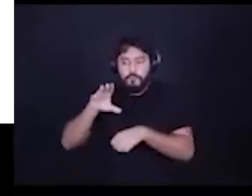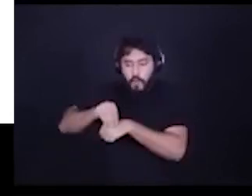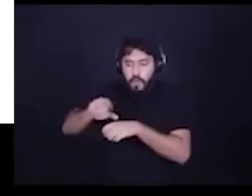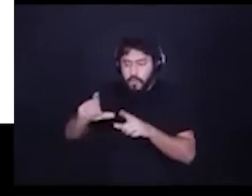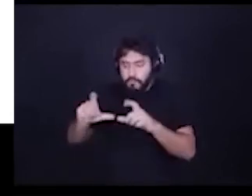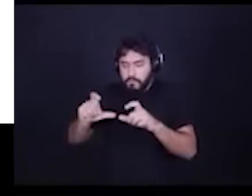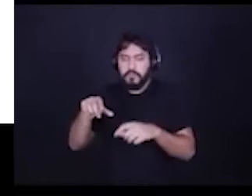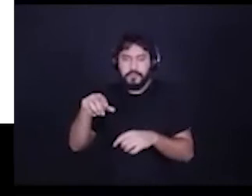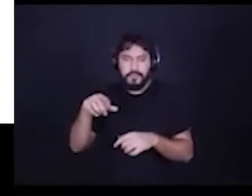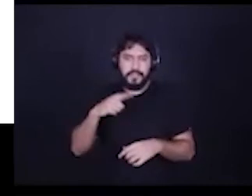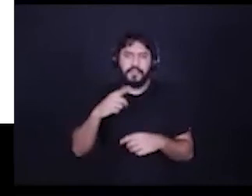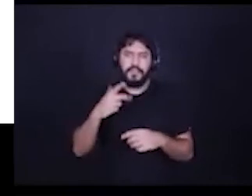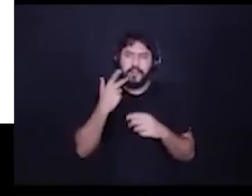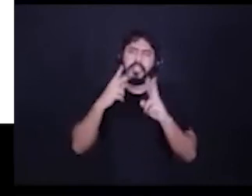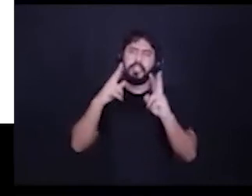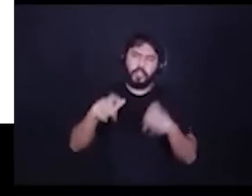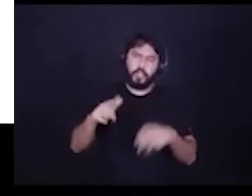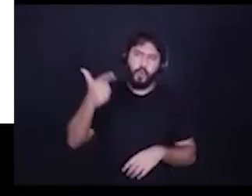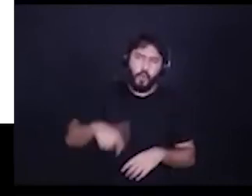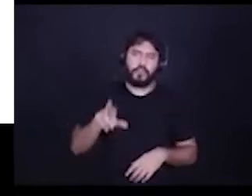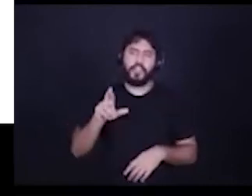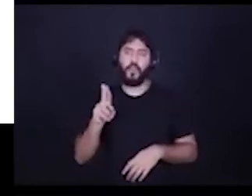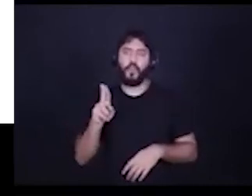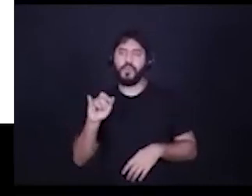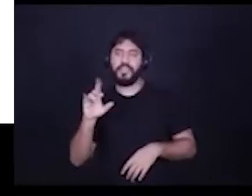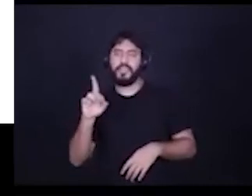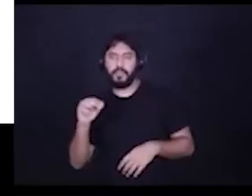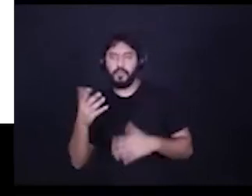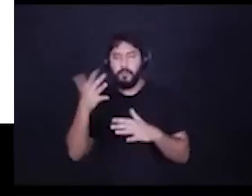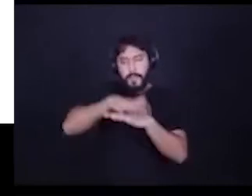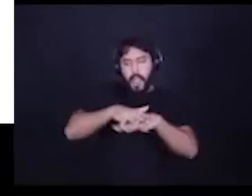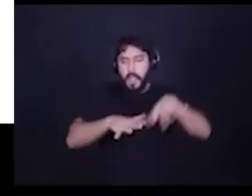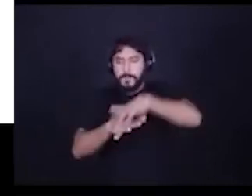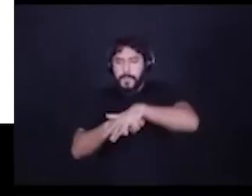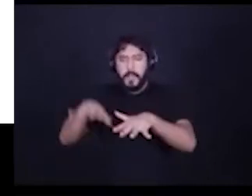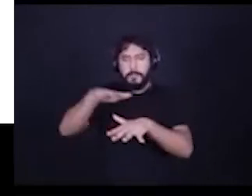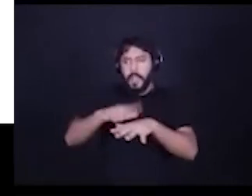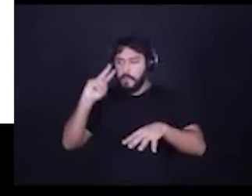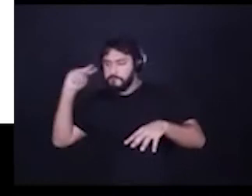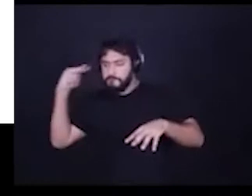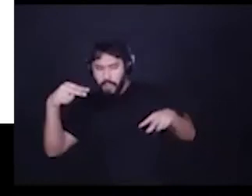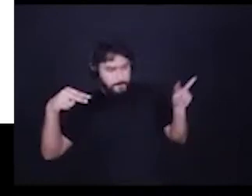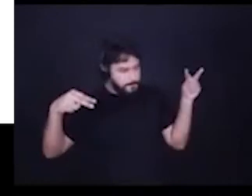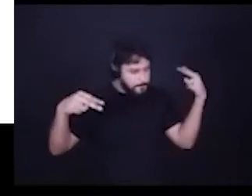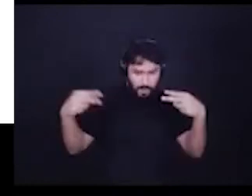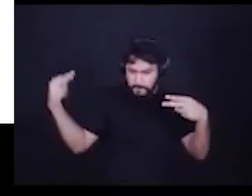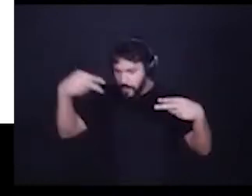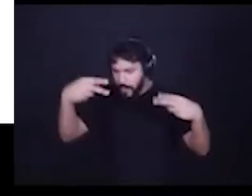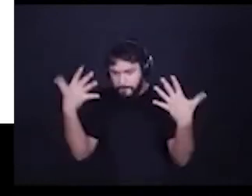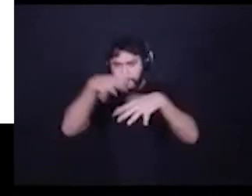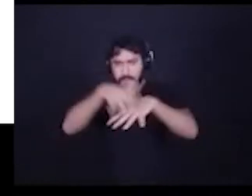de novo, de ruído, dessas camadas que se somam, desses diferentes pontos de vista, dessas diferentes vozes, e esse foi o resultado